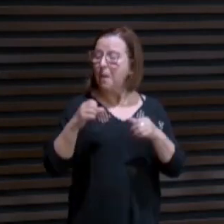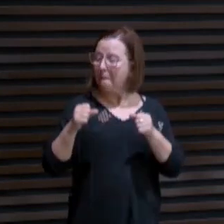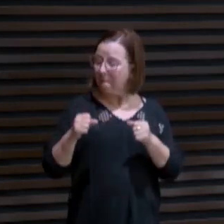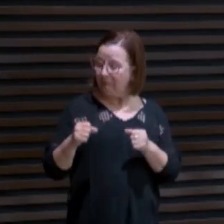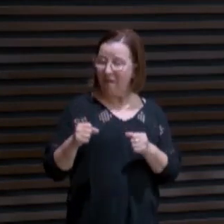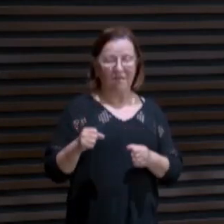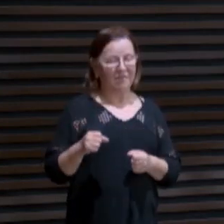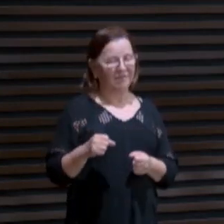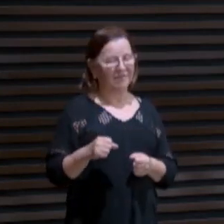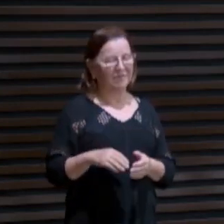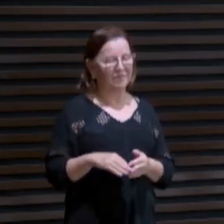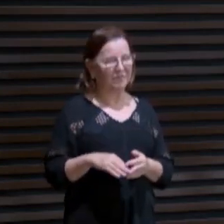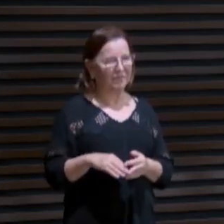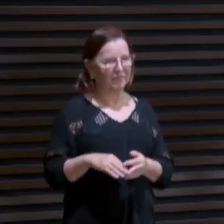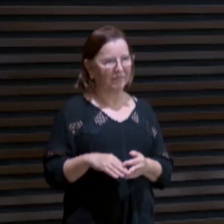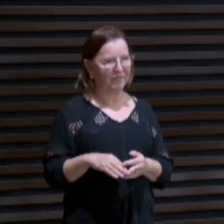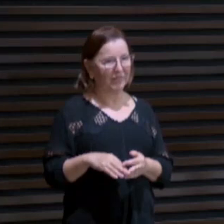no versículo 11.